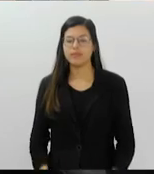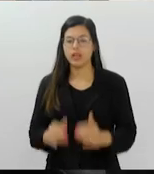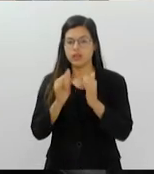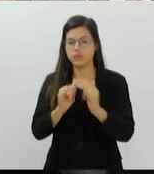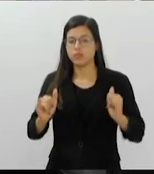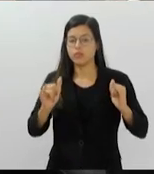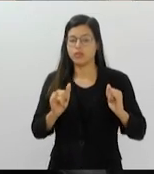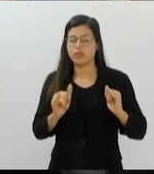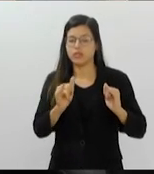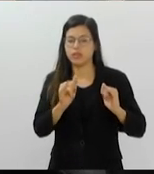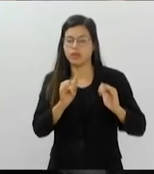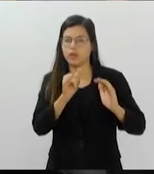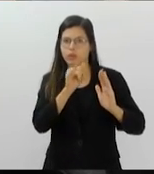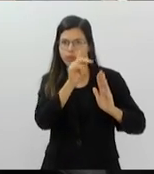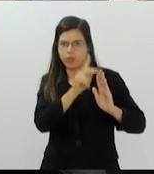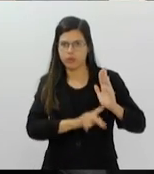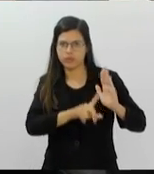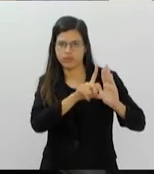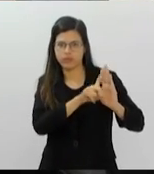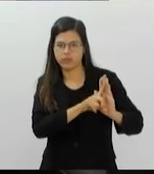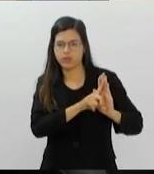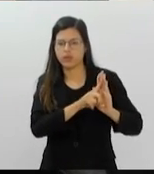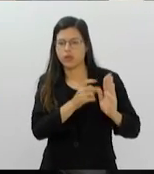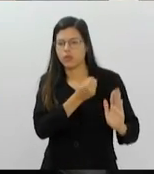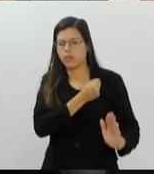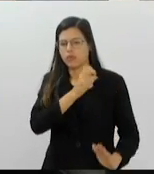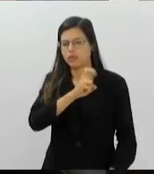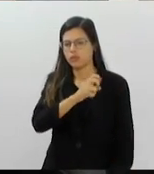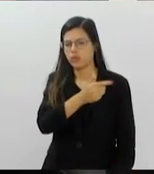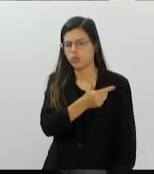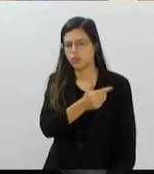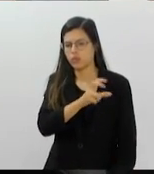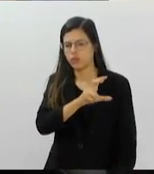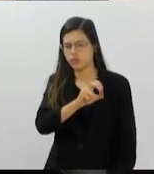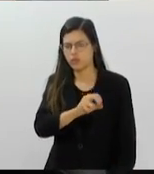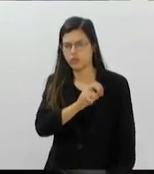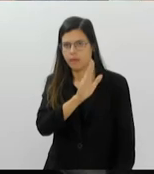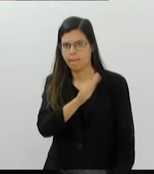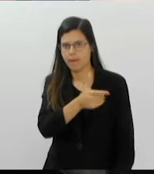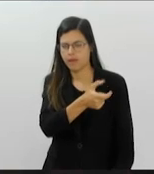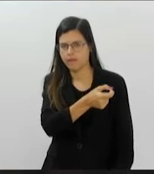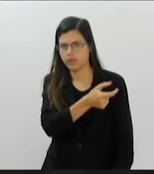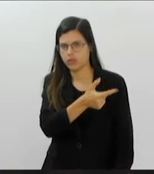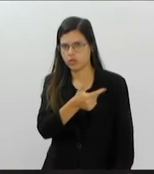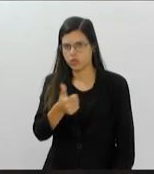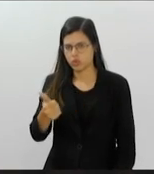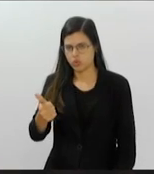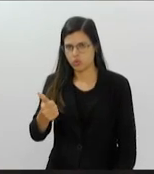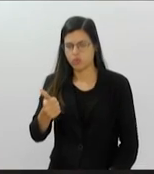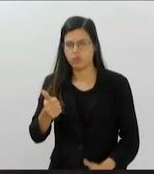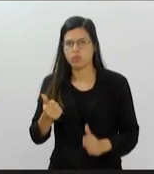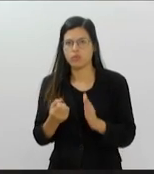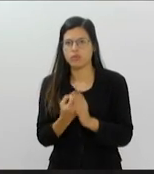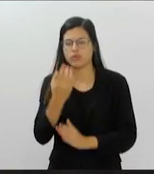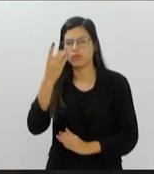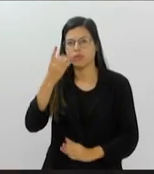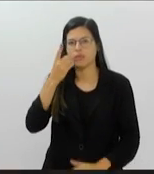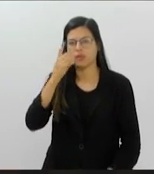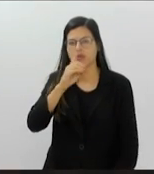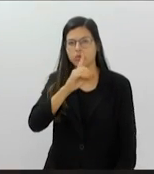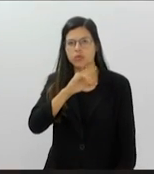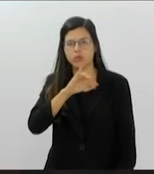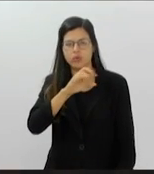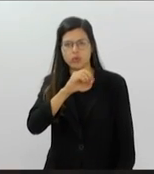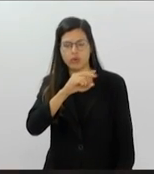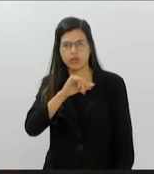Anuncio, redação final, projeto de lei número 5.250 de 2021, de autoria do deputado Dionísio Lins,